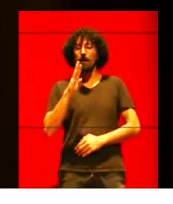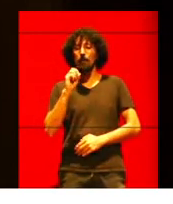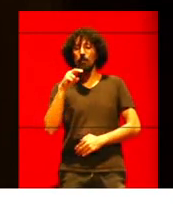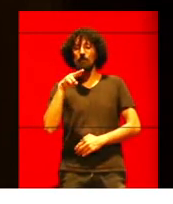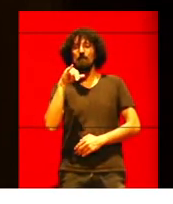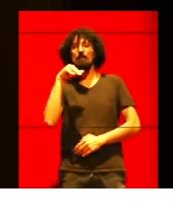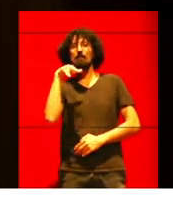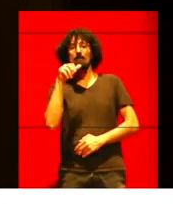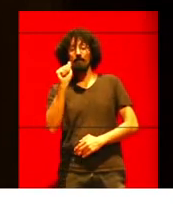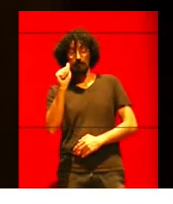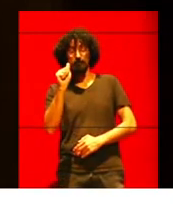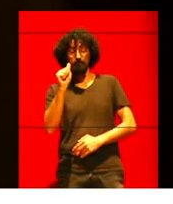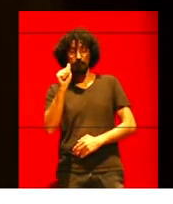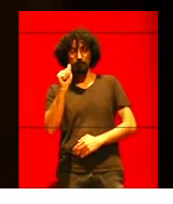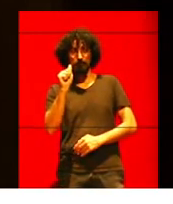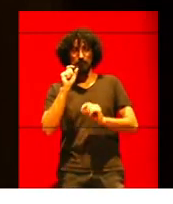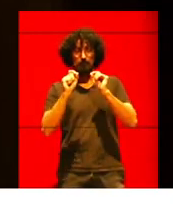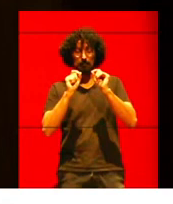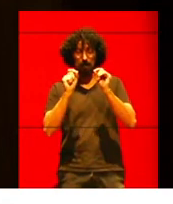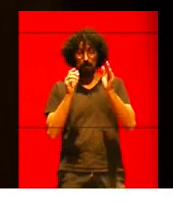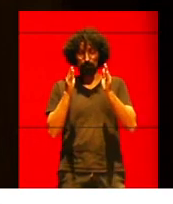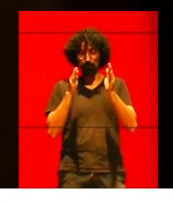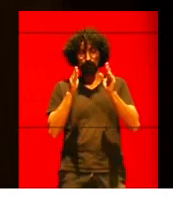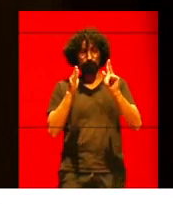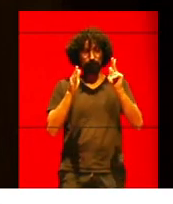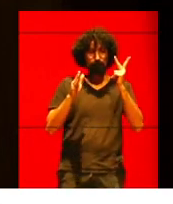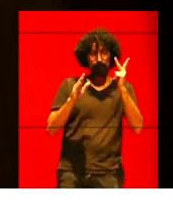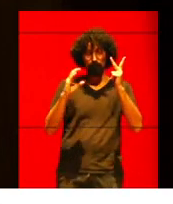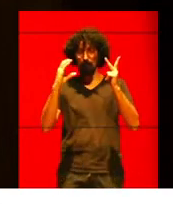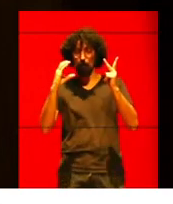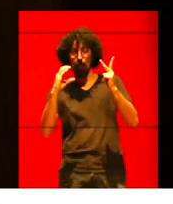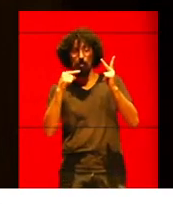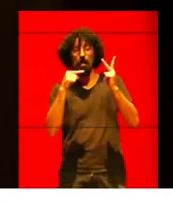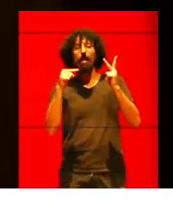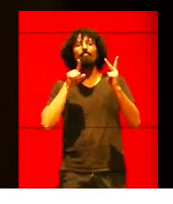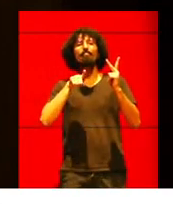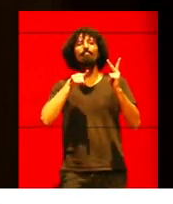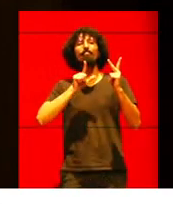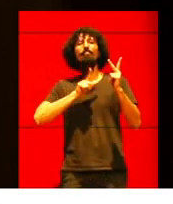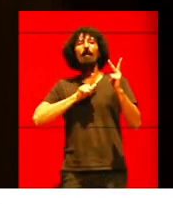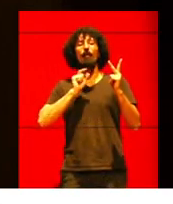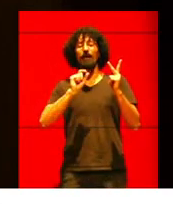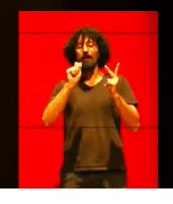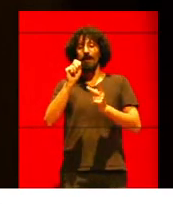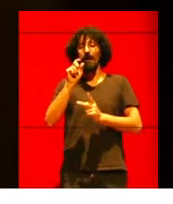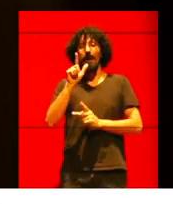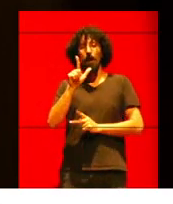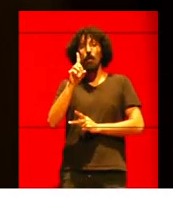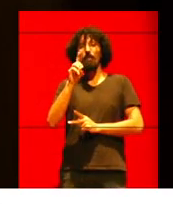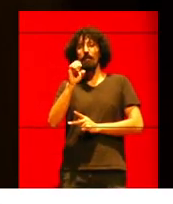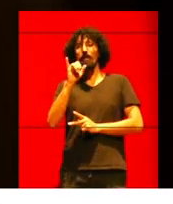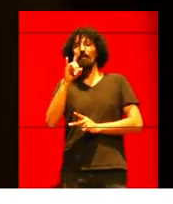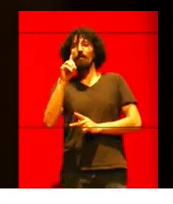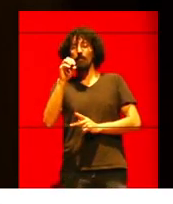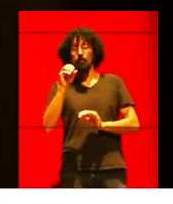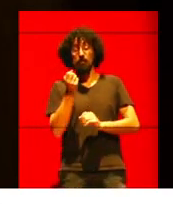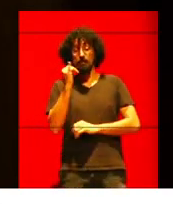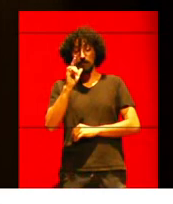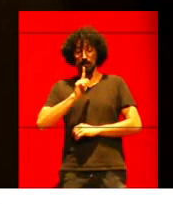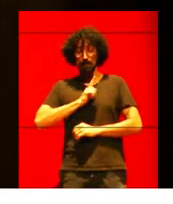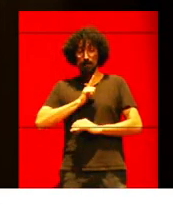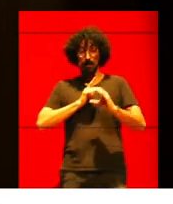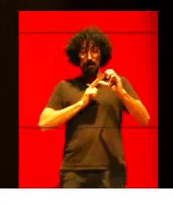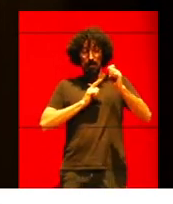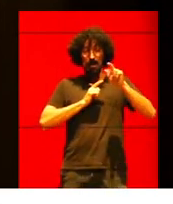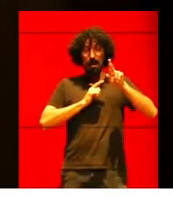entre hidrogênio e carbono, eu vou ter a função aldeído. Quando eu tiver